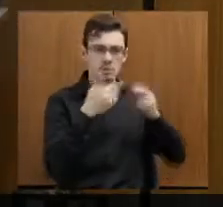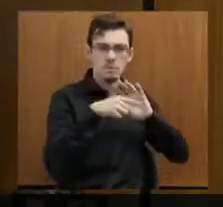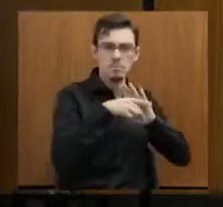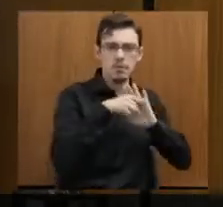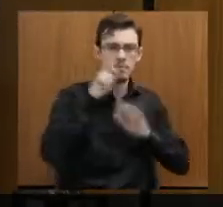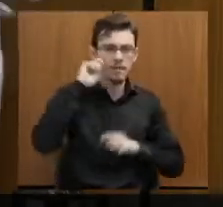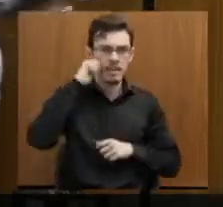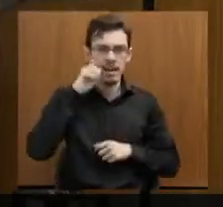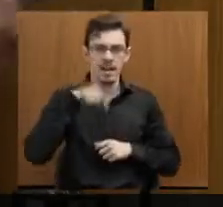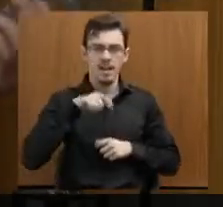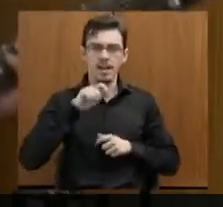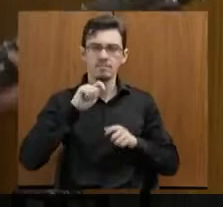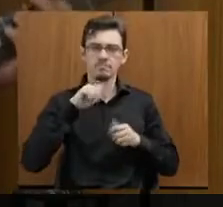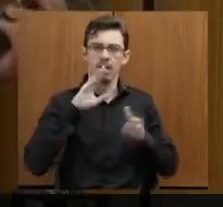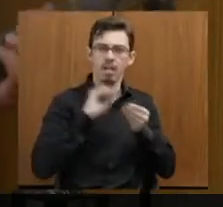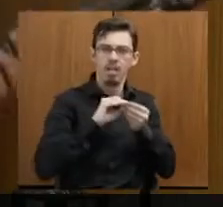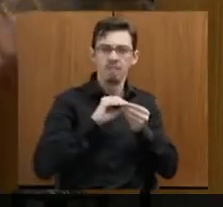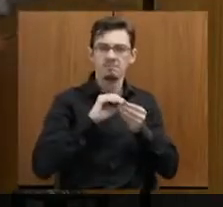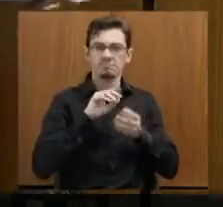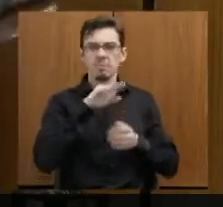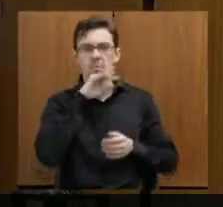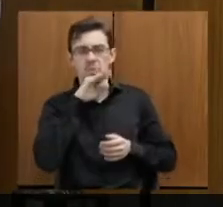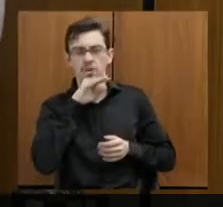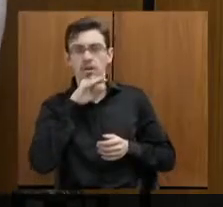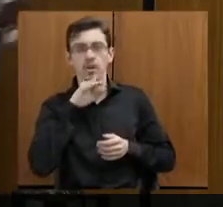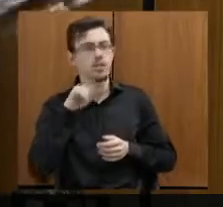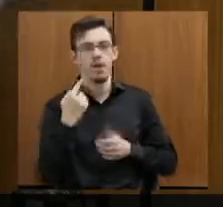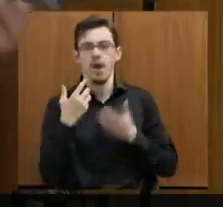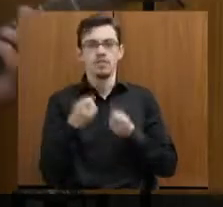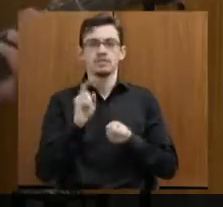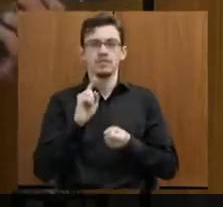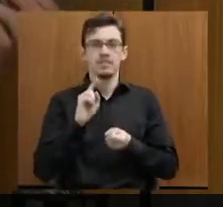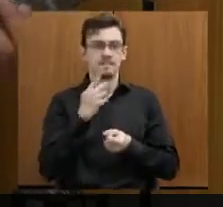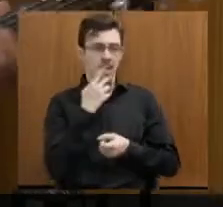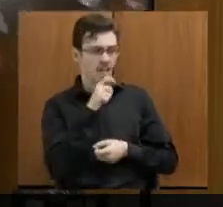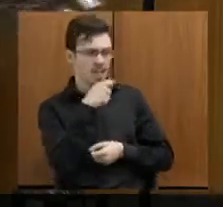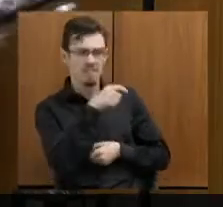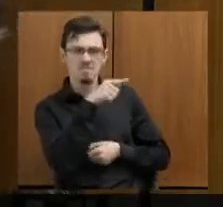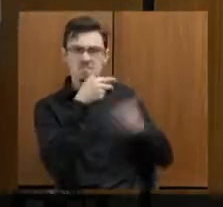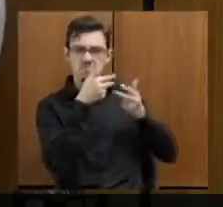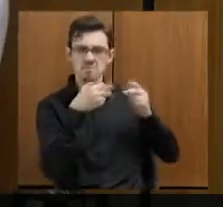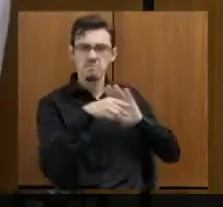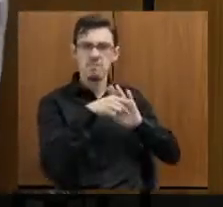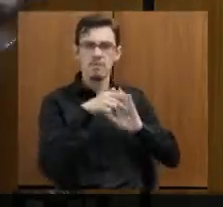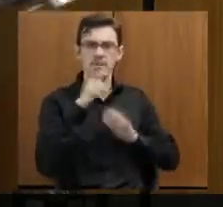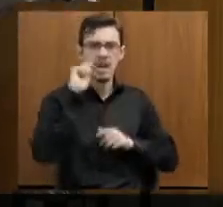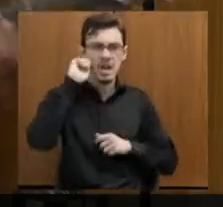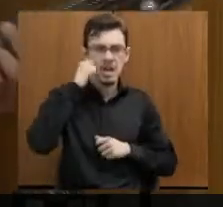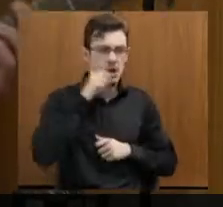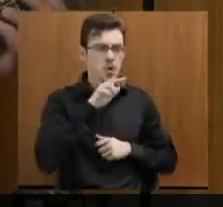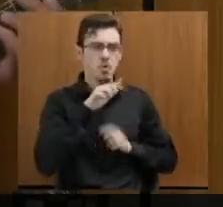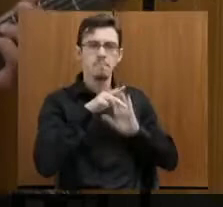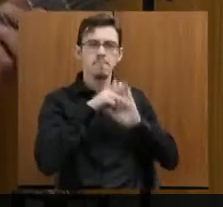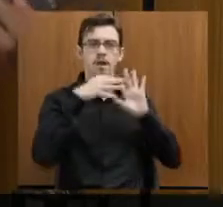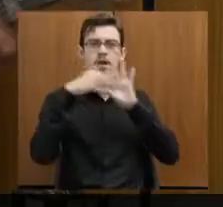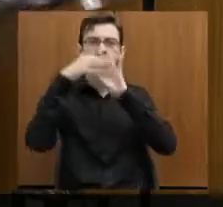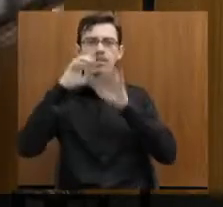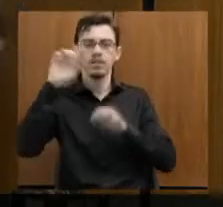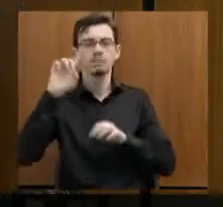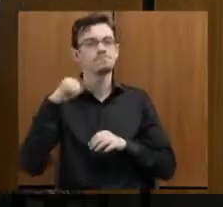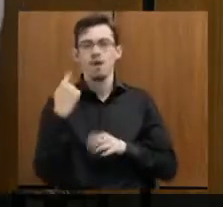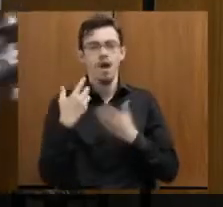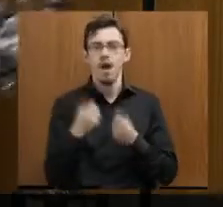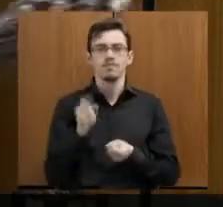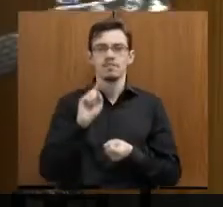o que a gente faça não presta o que não é de Deus então bloco afro magia negra a flor